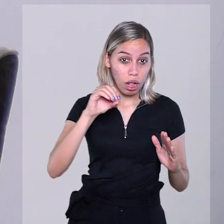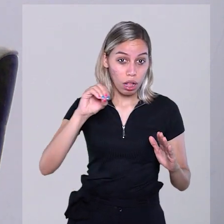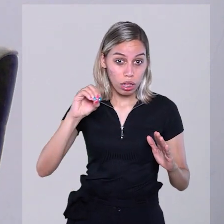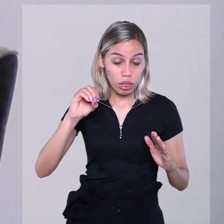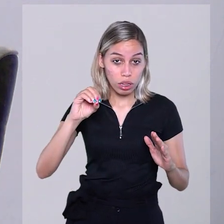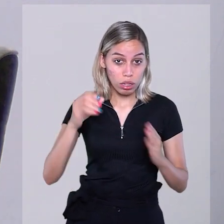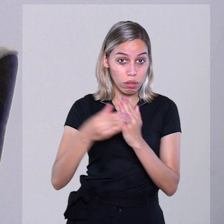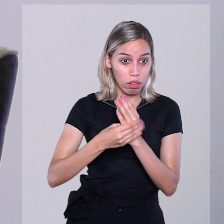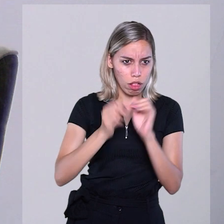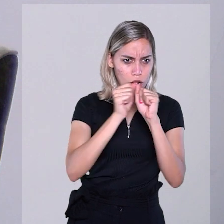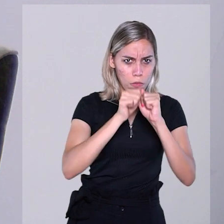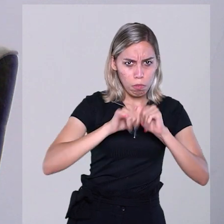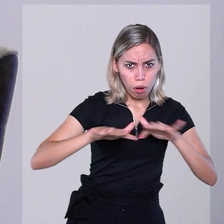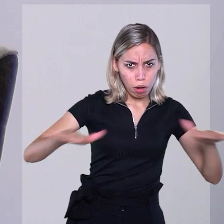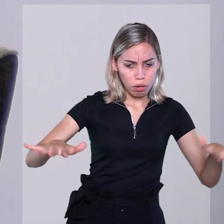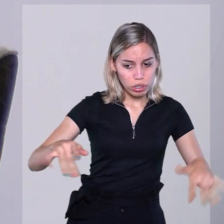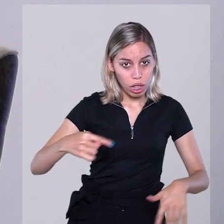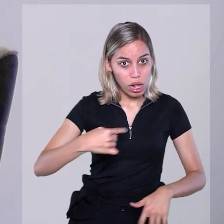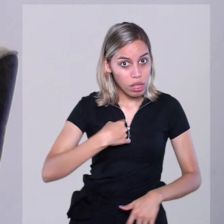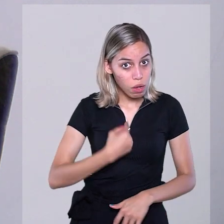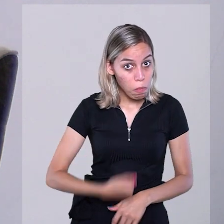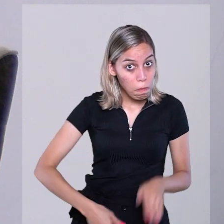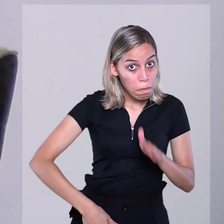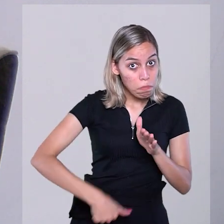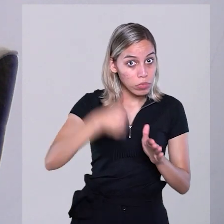fui o primeiro poeta a assinar contrato.